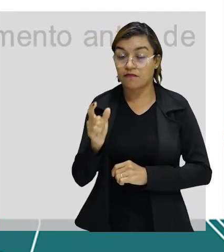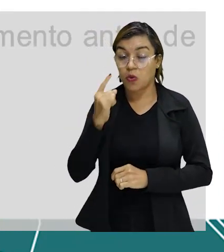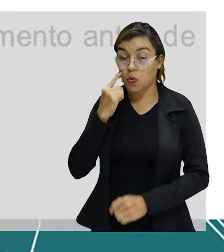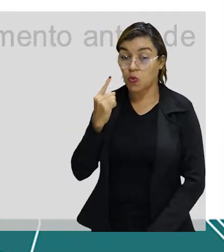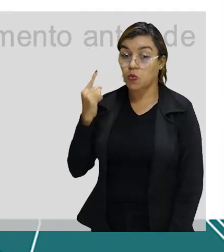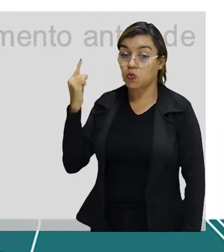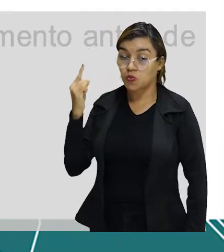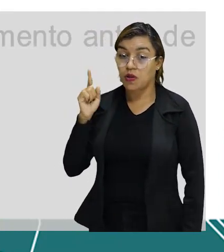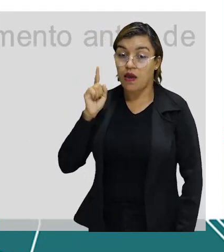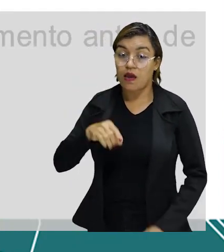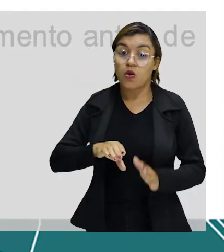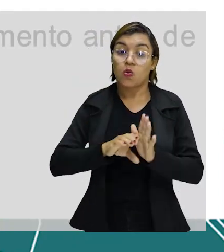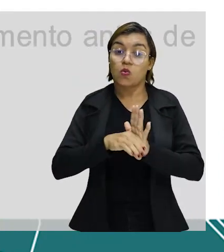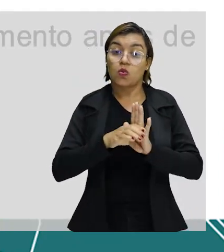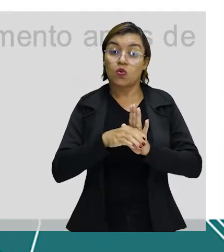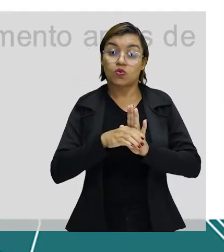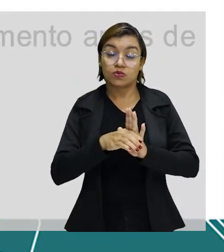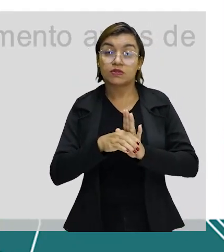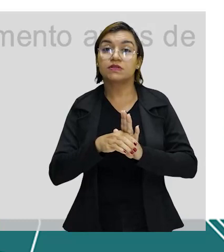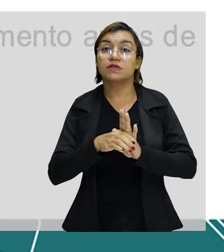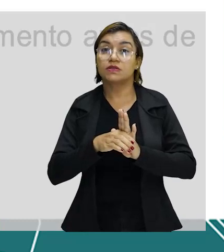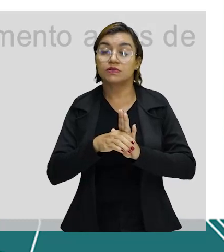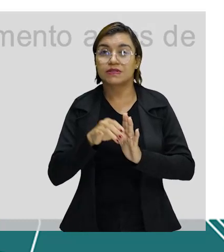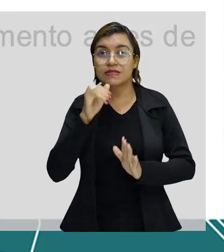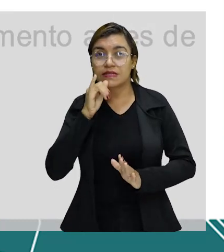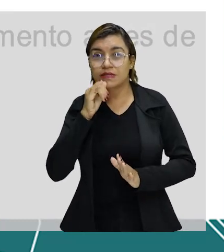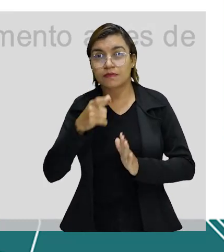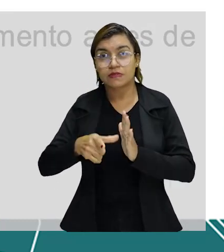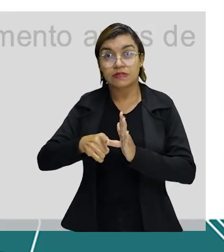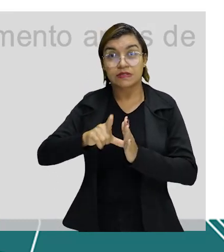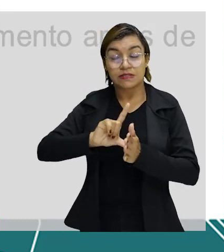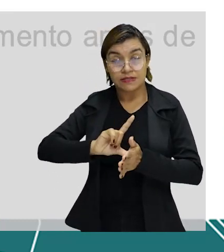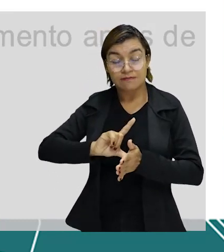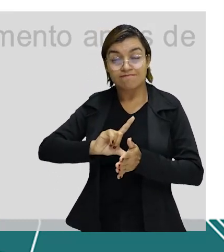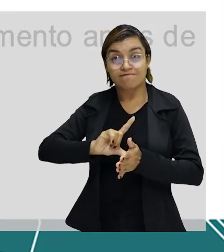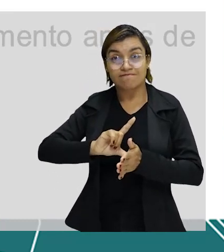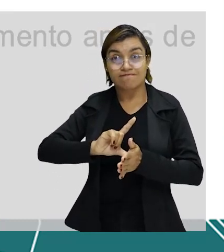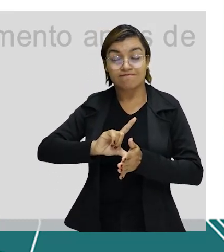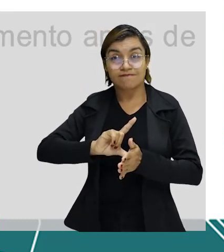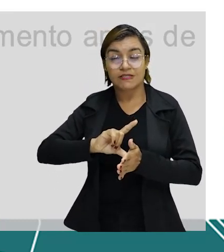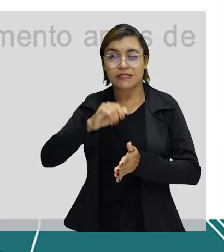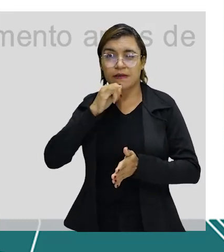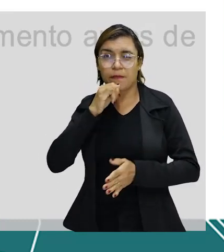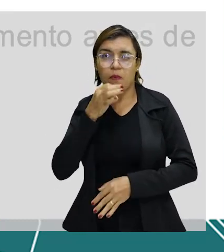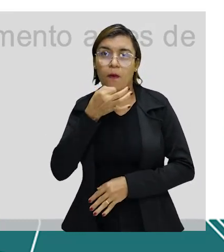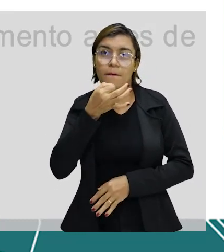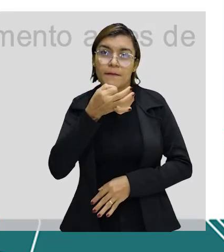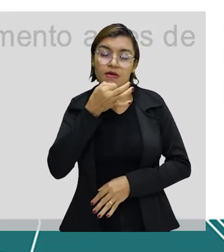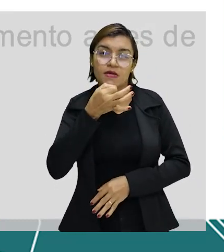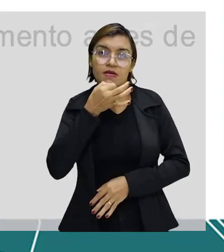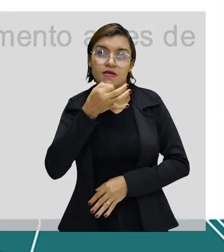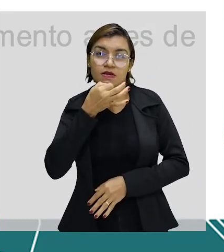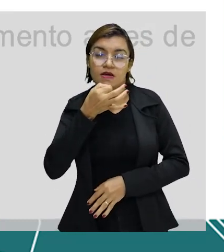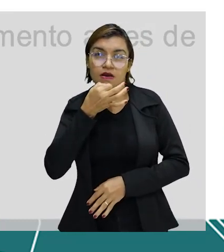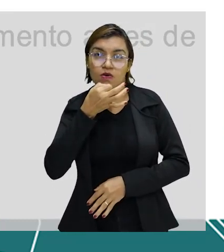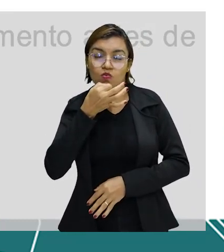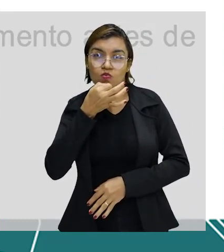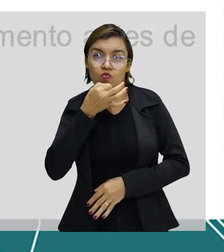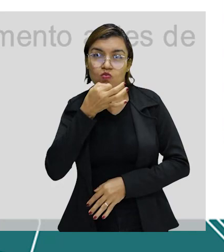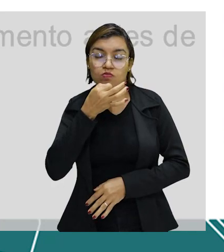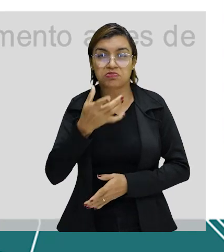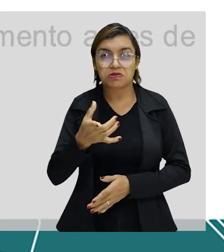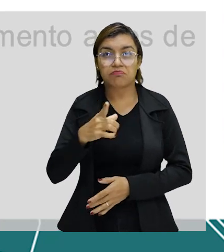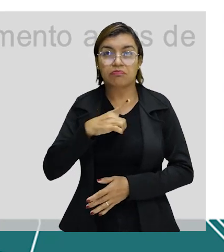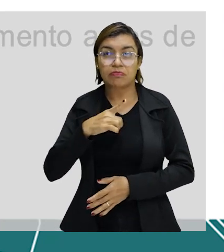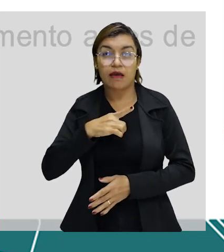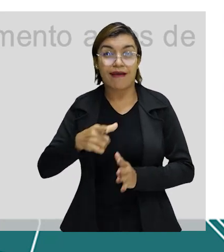diz, é um conceito prévio, é um pré-conceito. É uma opinião formada de maneira antecipada, por isso que